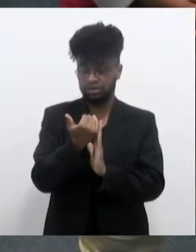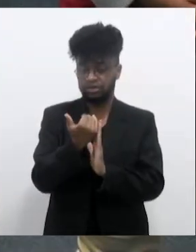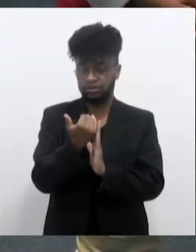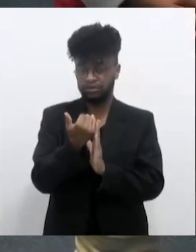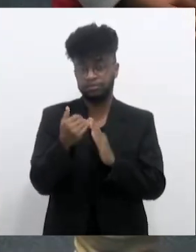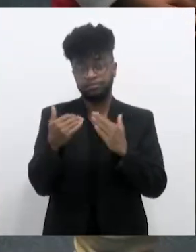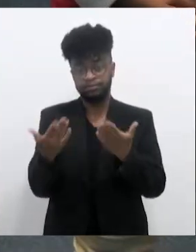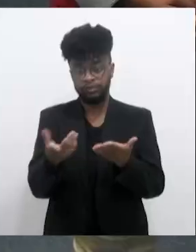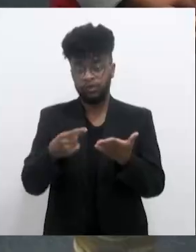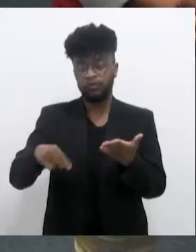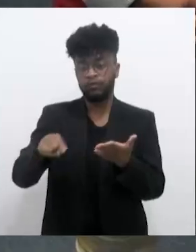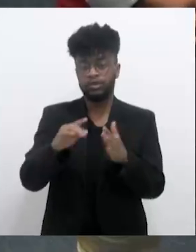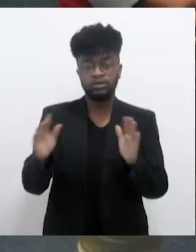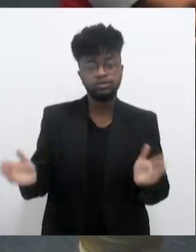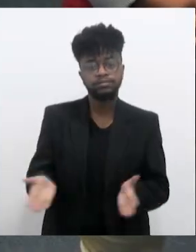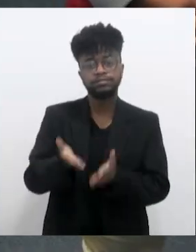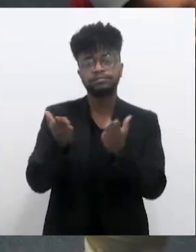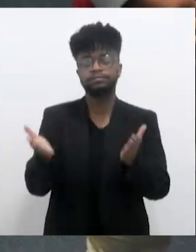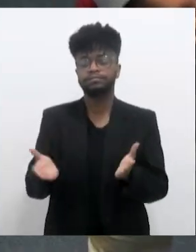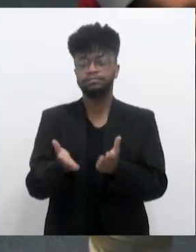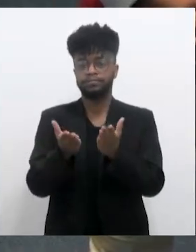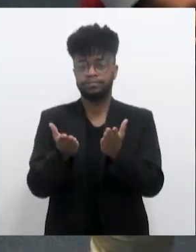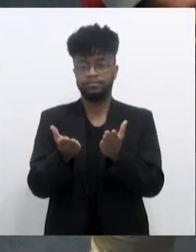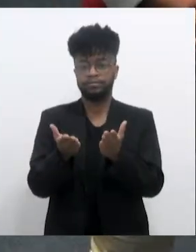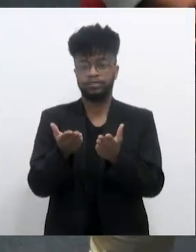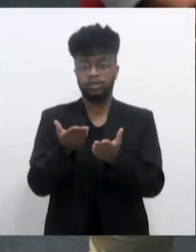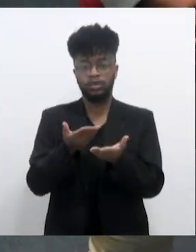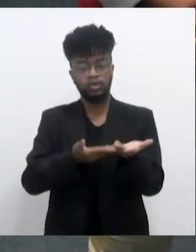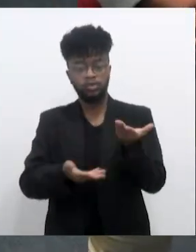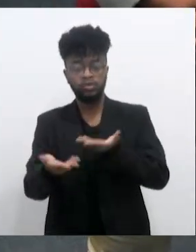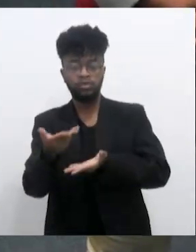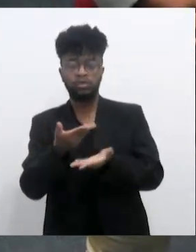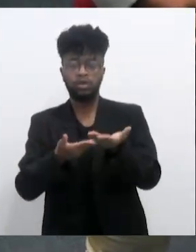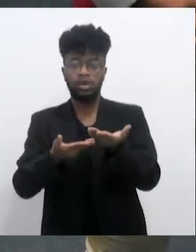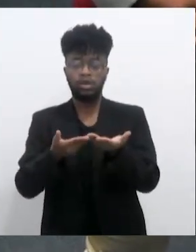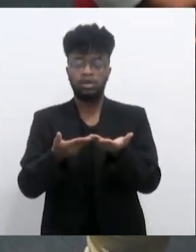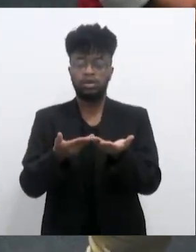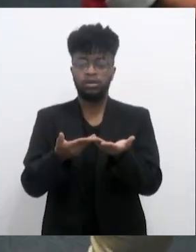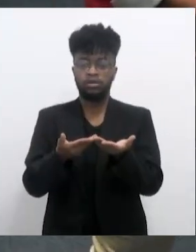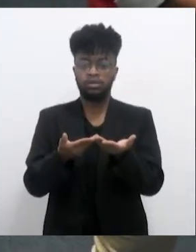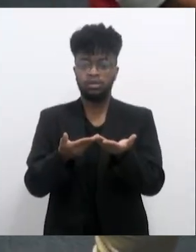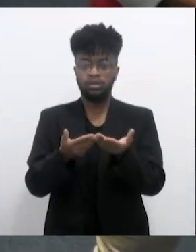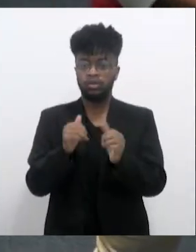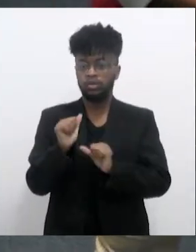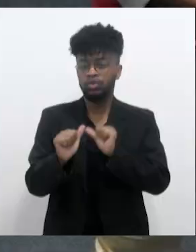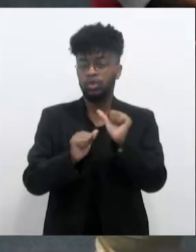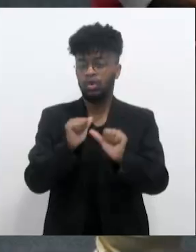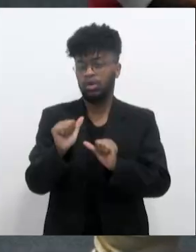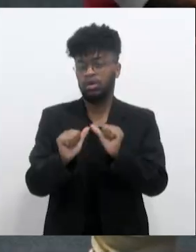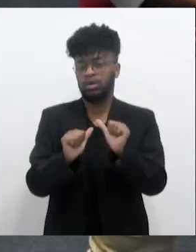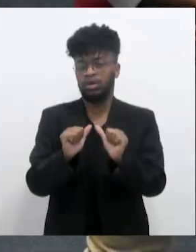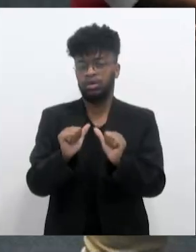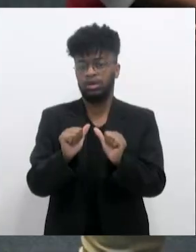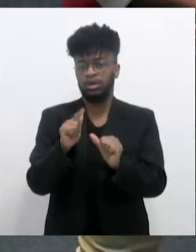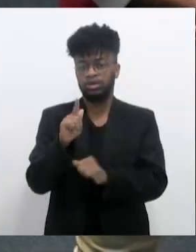você incentivar a troca de geradores. Nosso presidente,